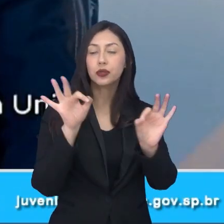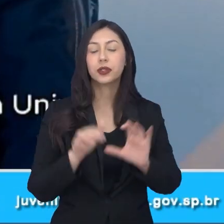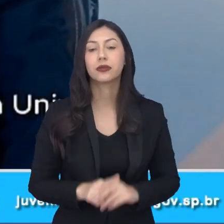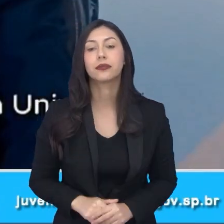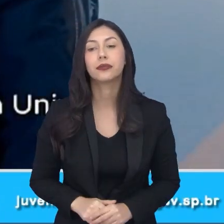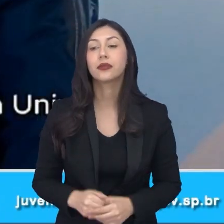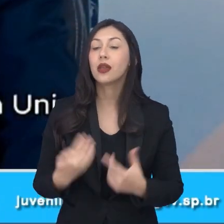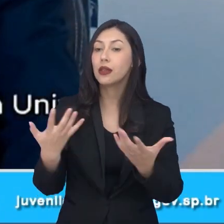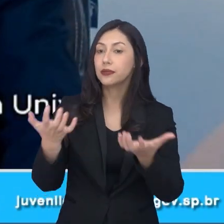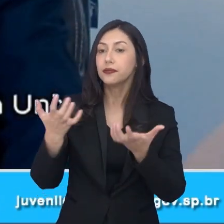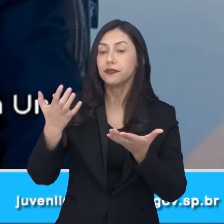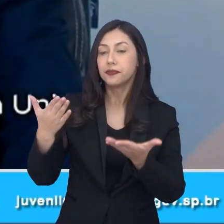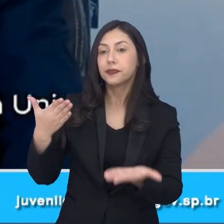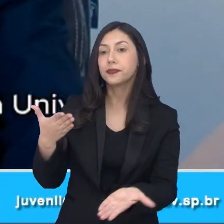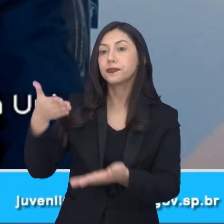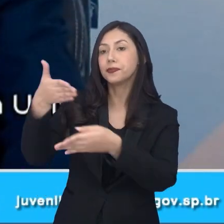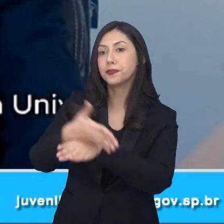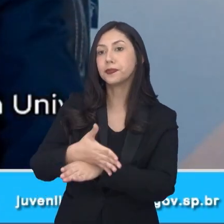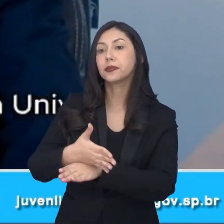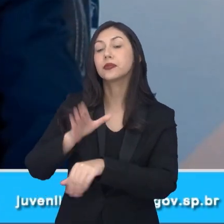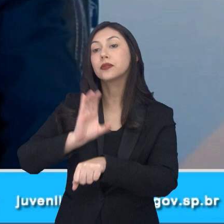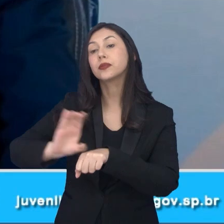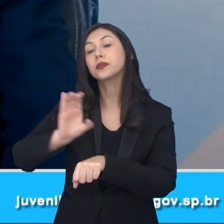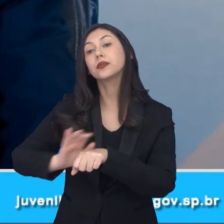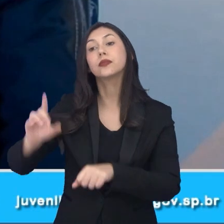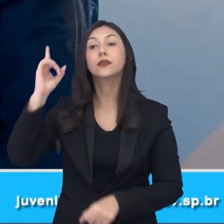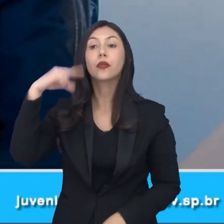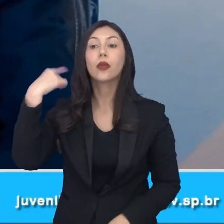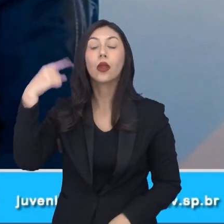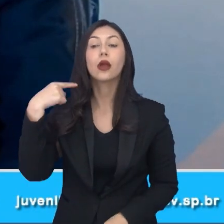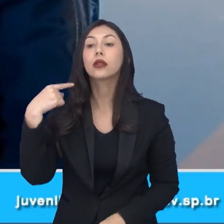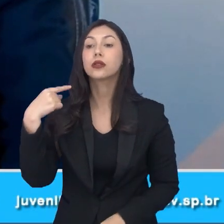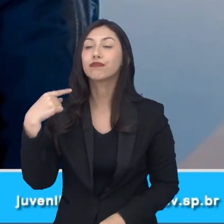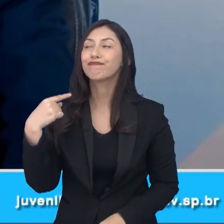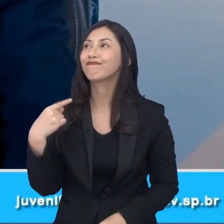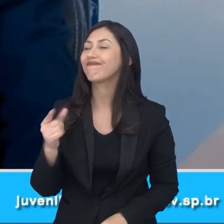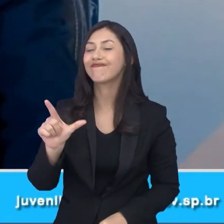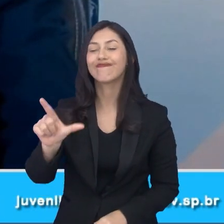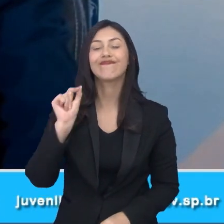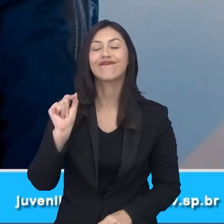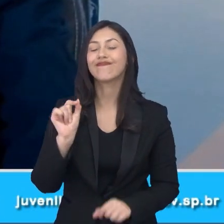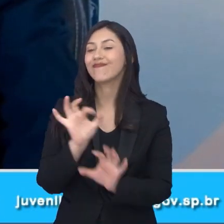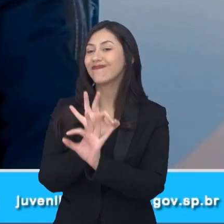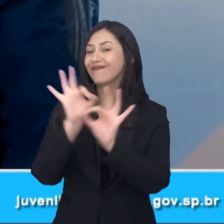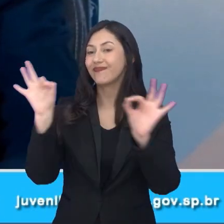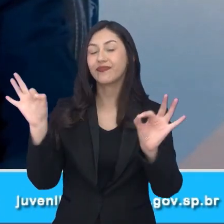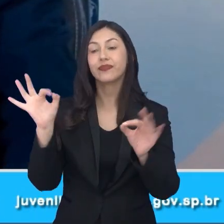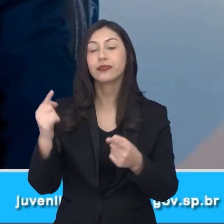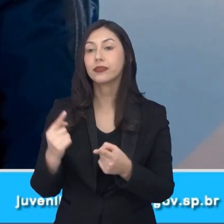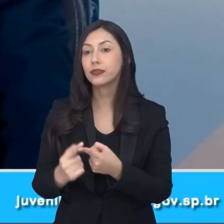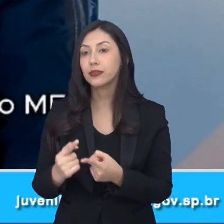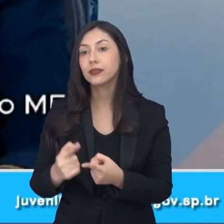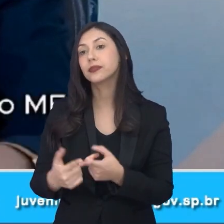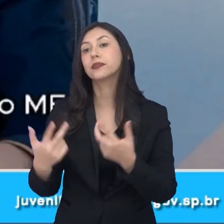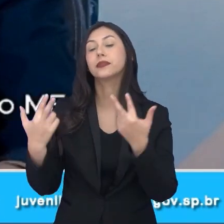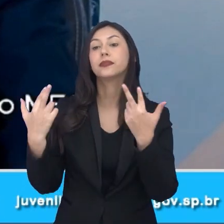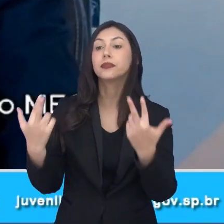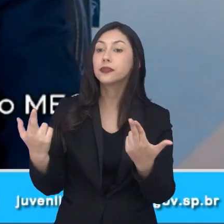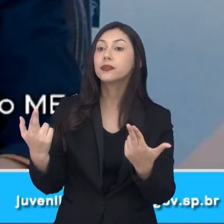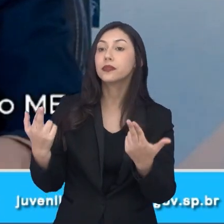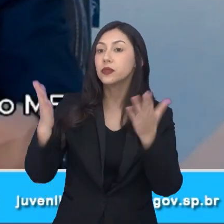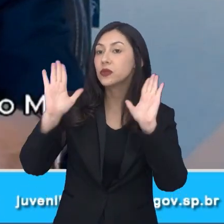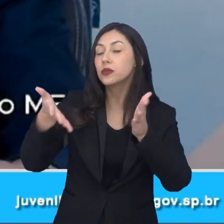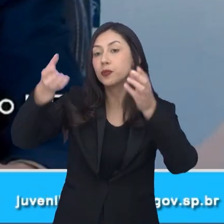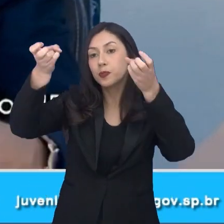desejar ingressar no curso de Direito da Univap fará uma excelente opção, porque, como disse, é um